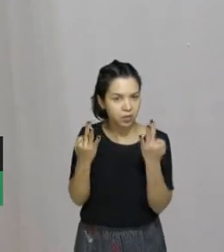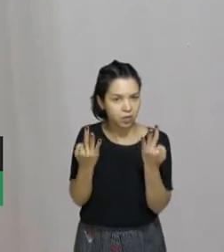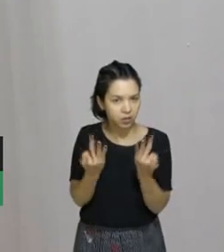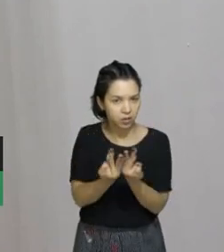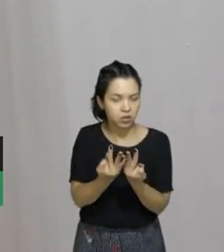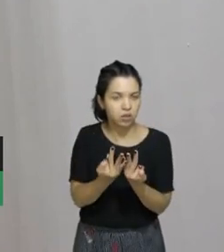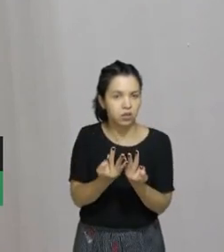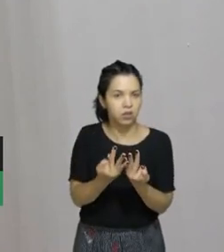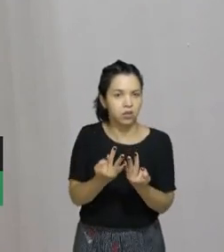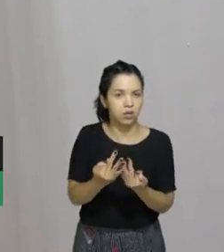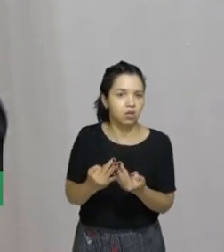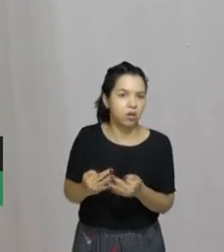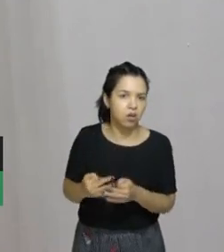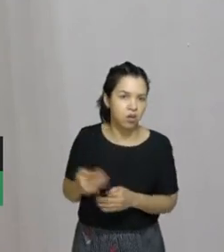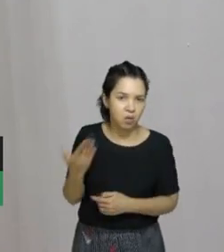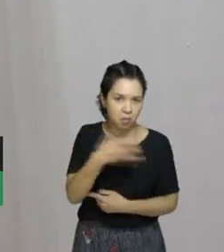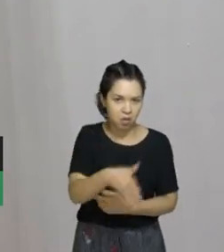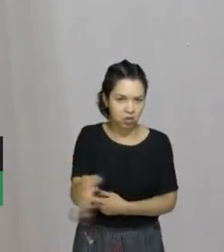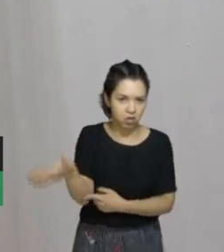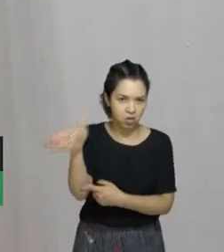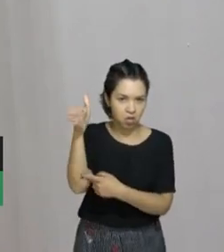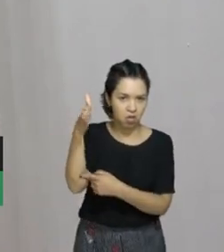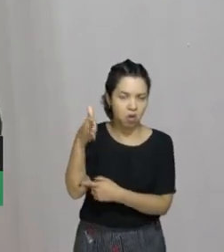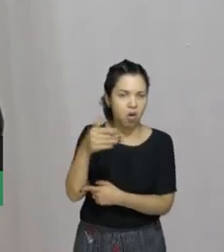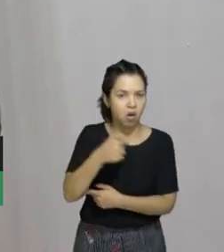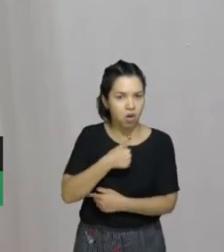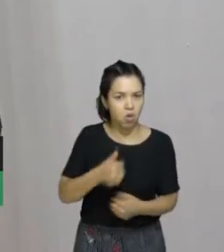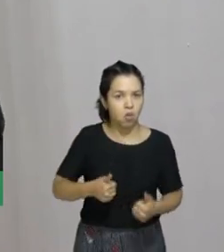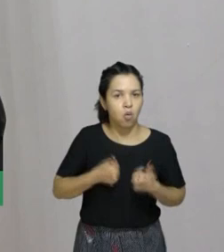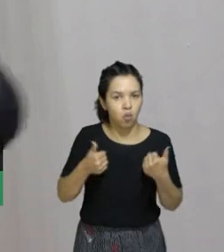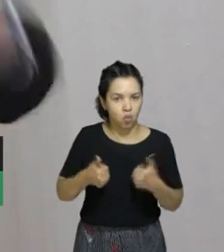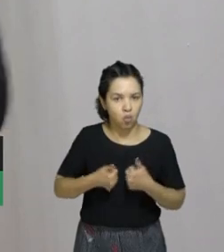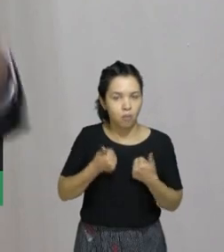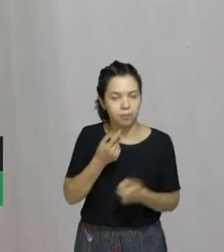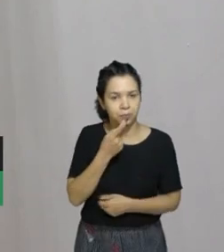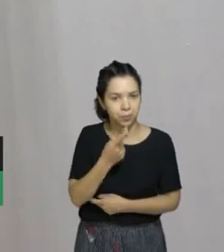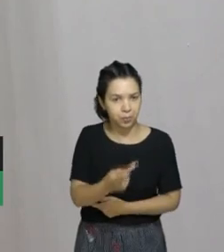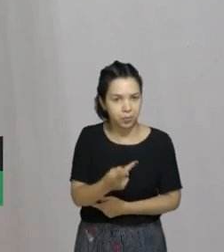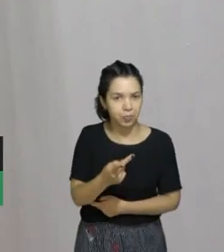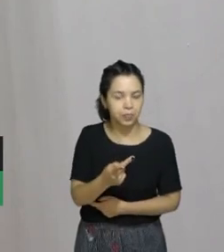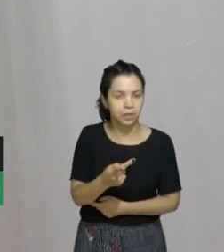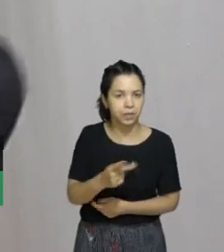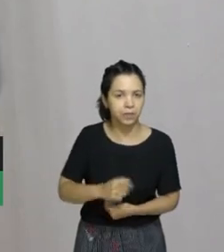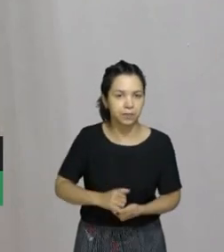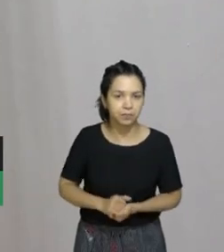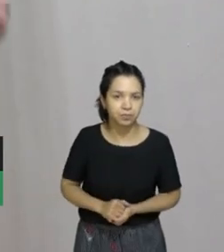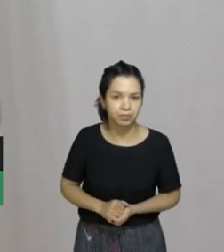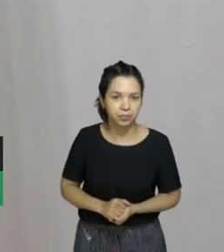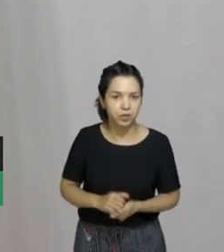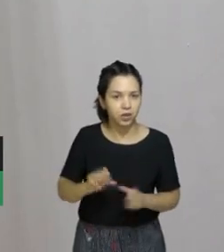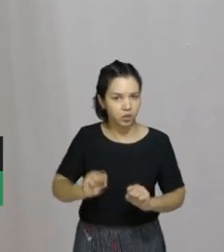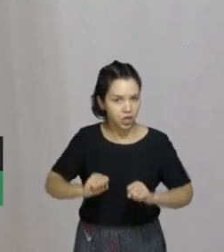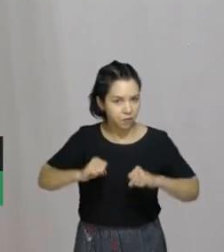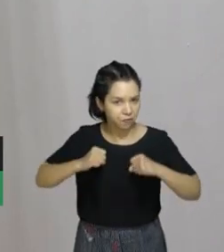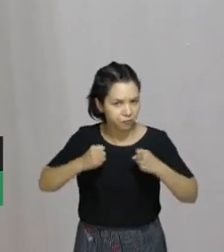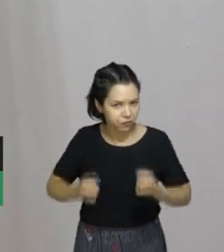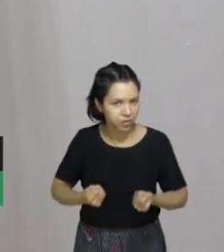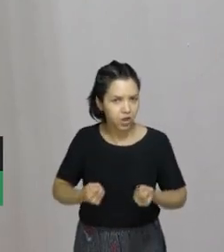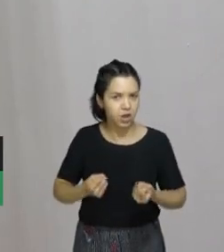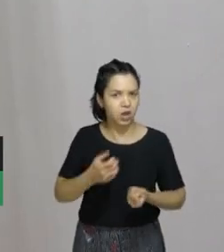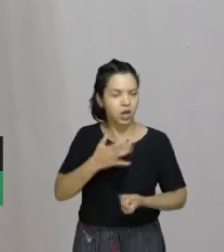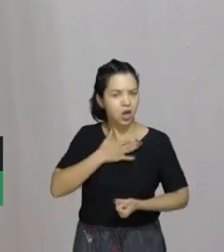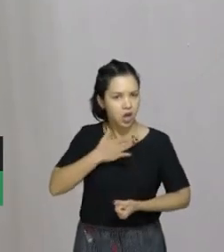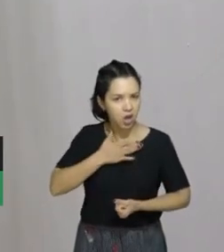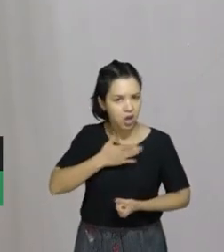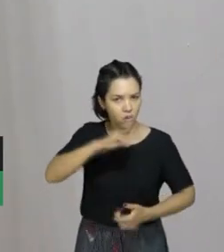do patriotismo? Eu tenho orgulho de dizer, de falar, que defende os princípios,